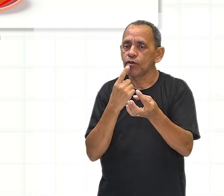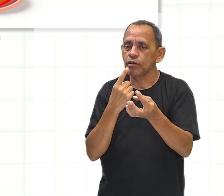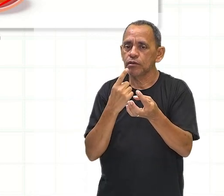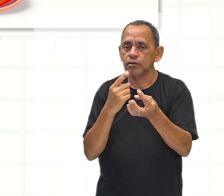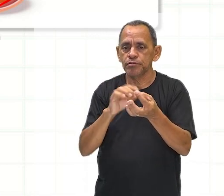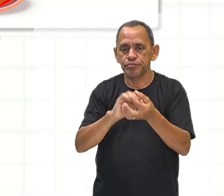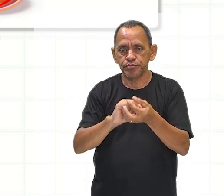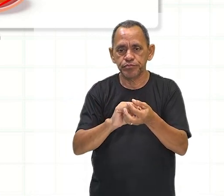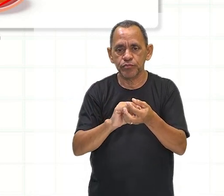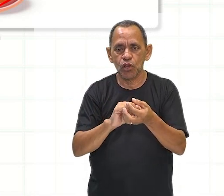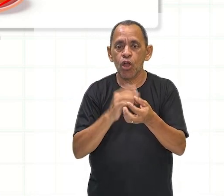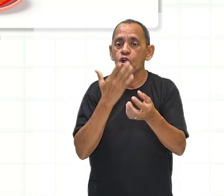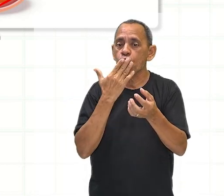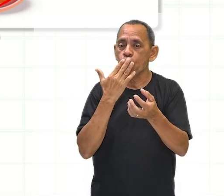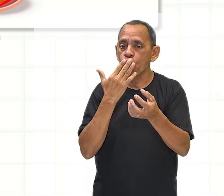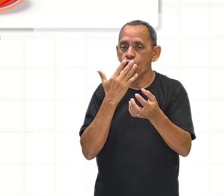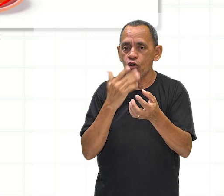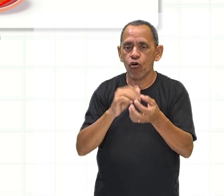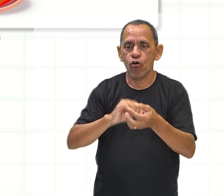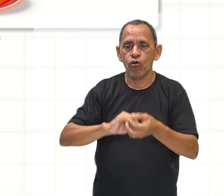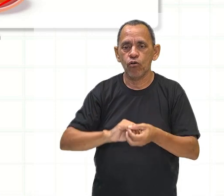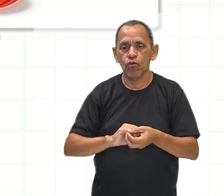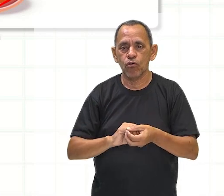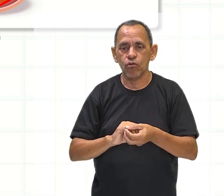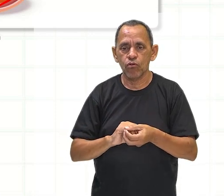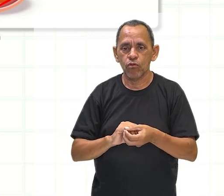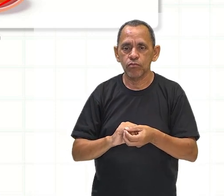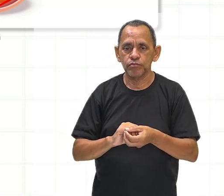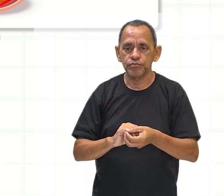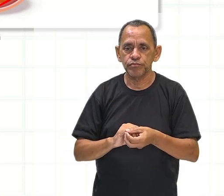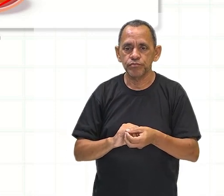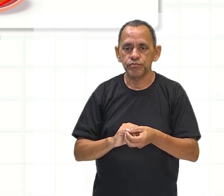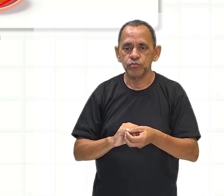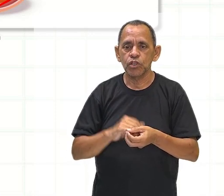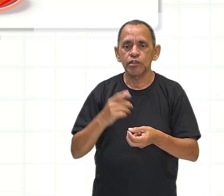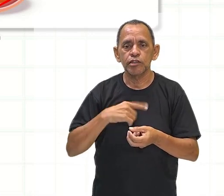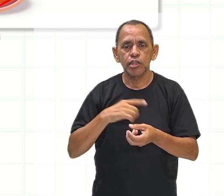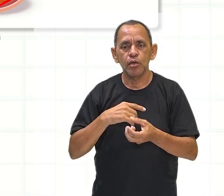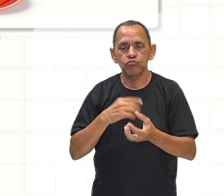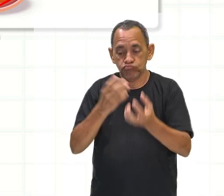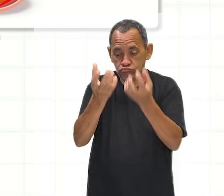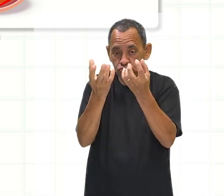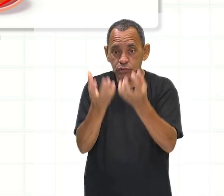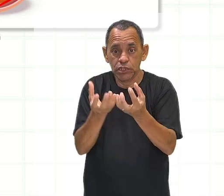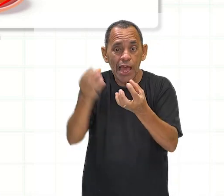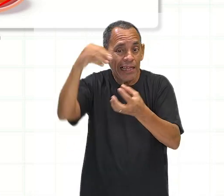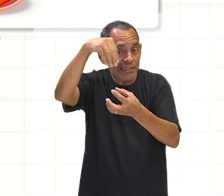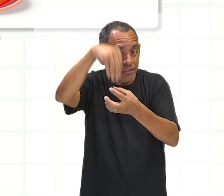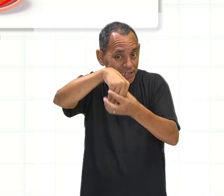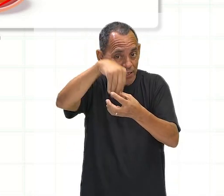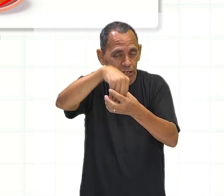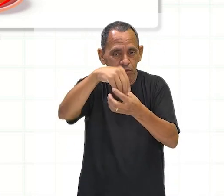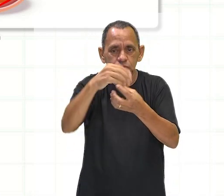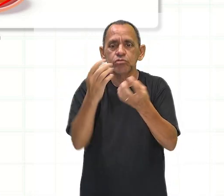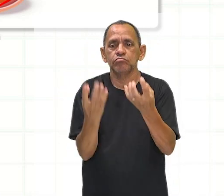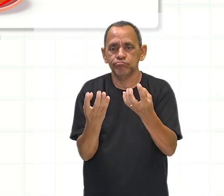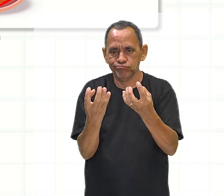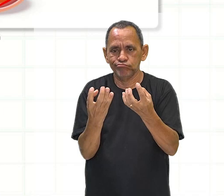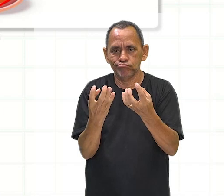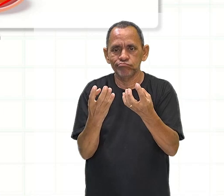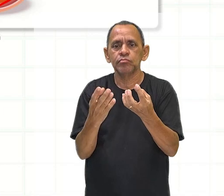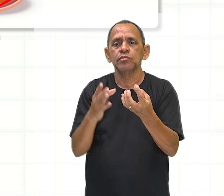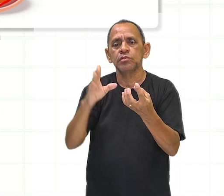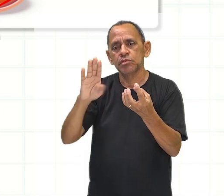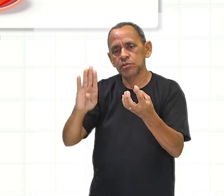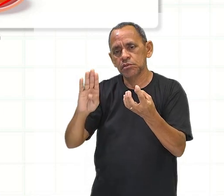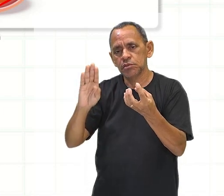aqui a gente vai ter os testículos, certo? Então, olha aí, estão situados dentro dessa bolsa escrotal, né?